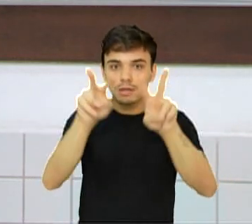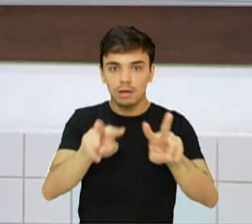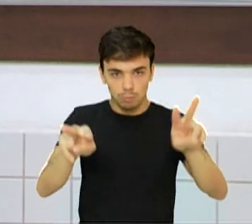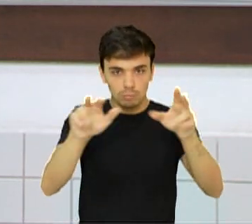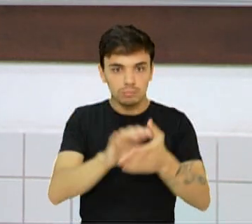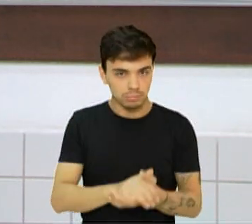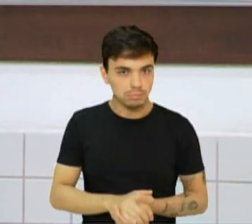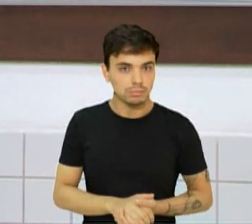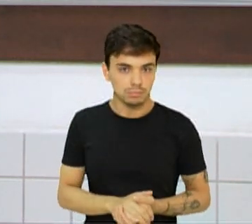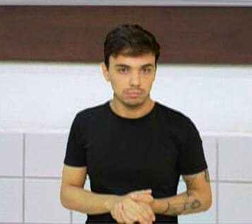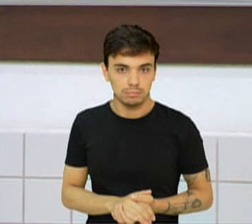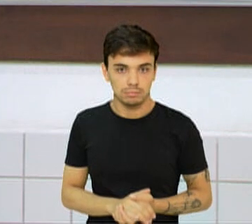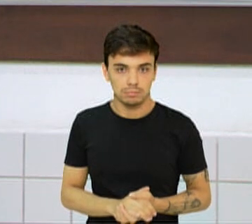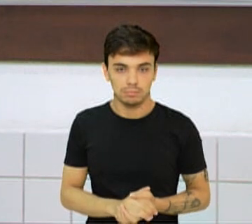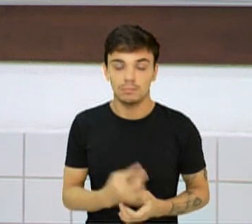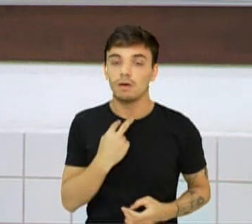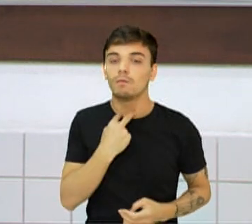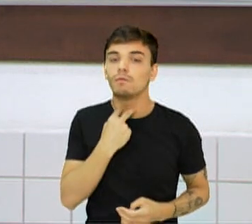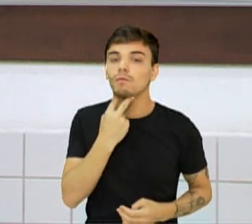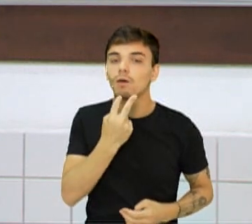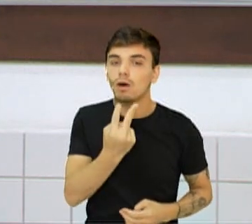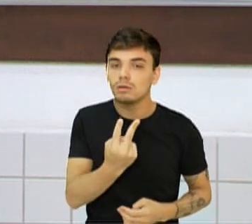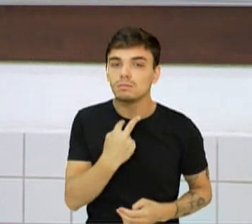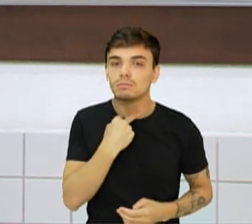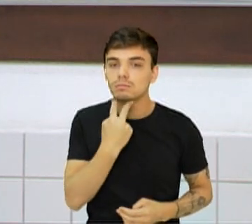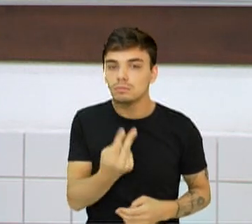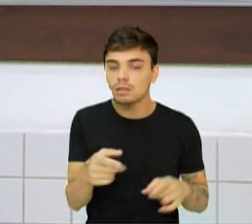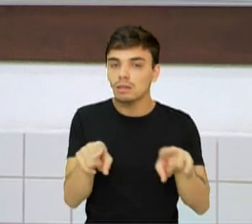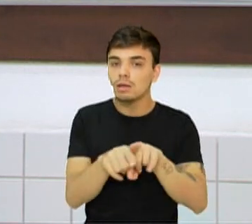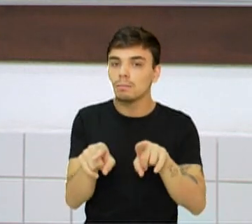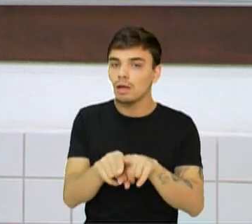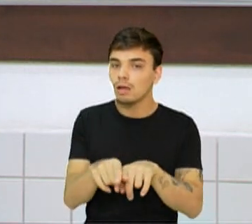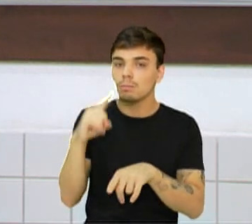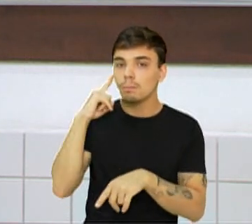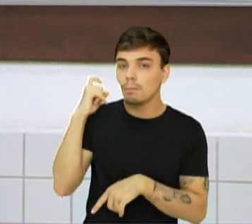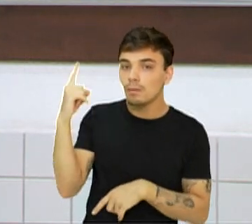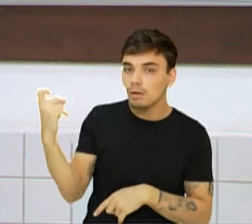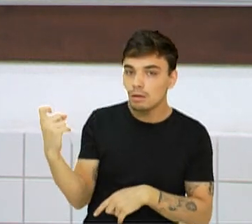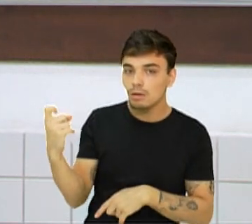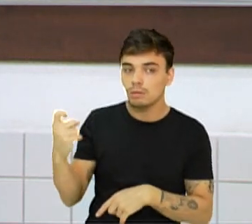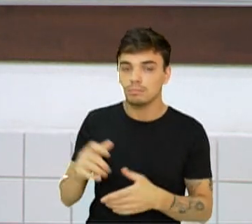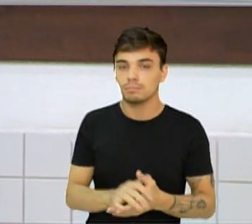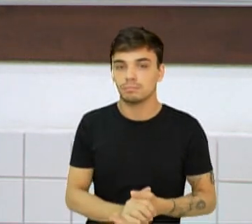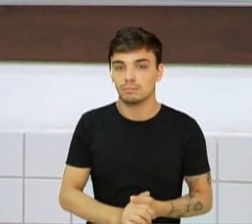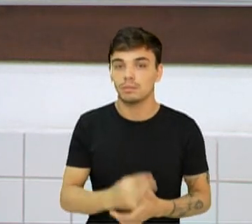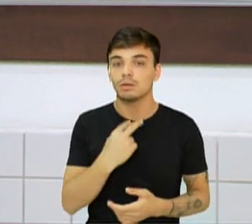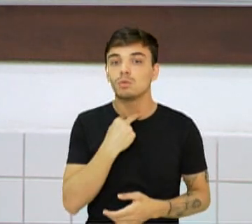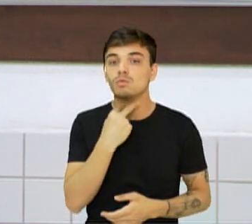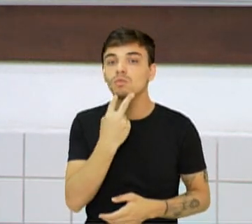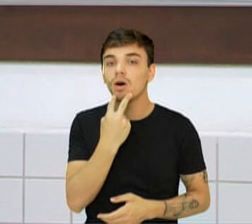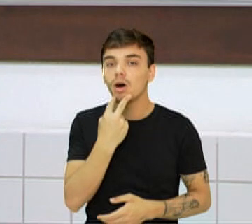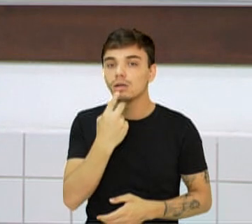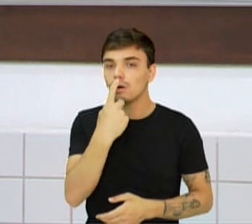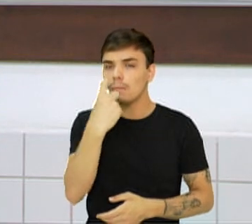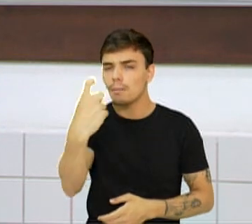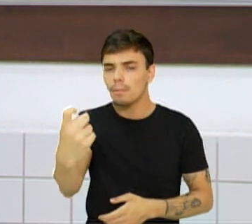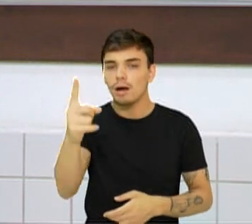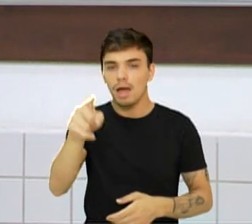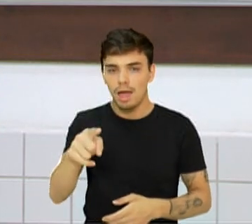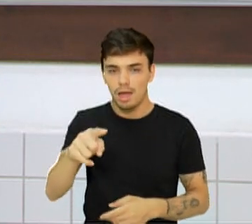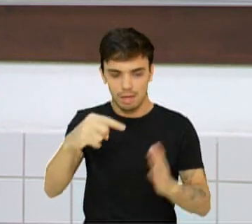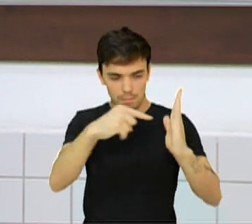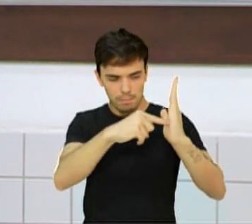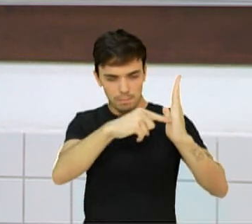né? Visão, a voz, também o som. O som é uma onda, assim como